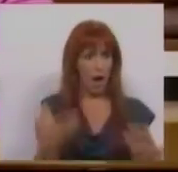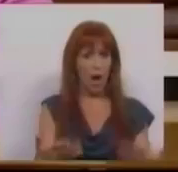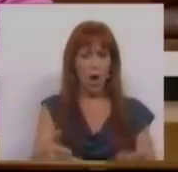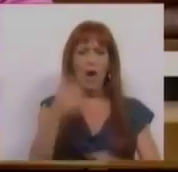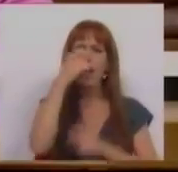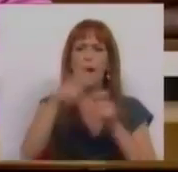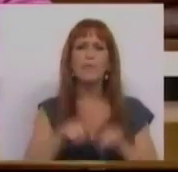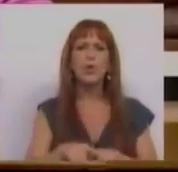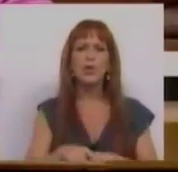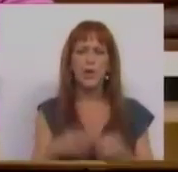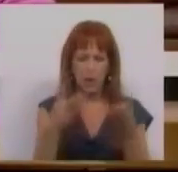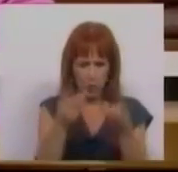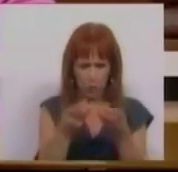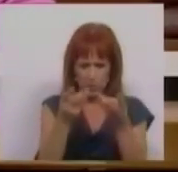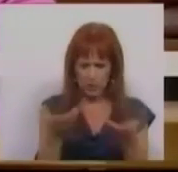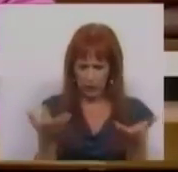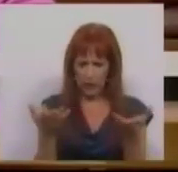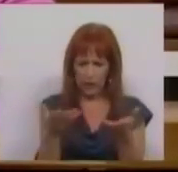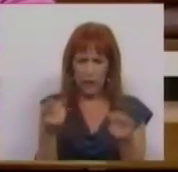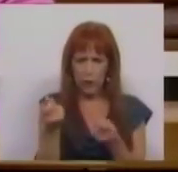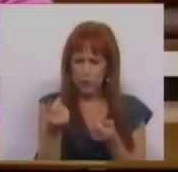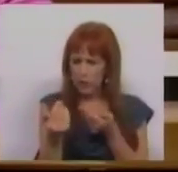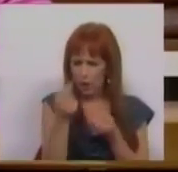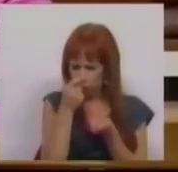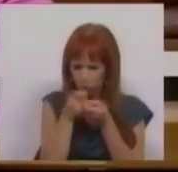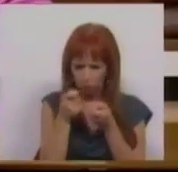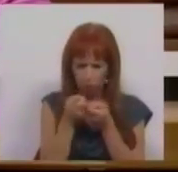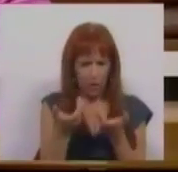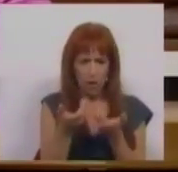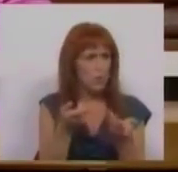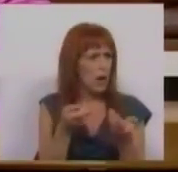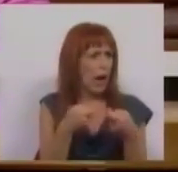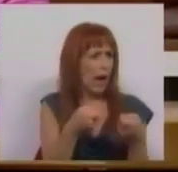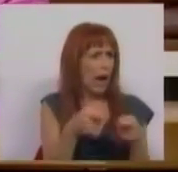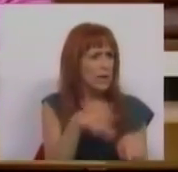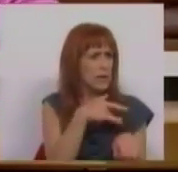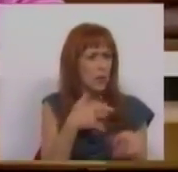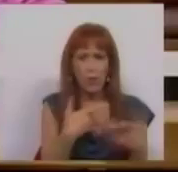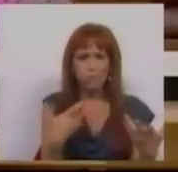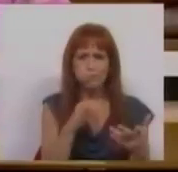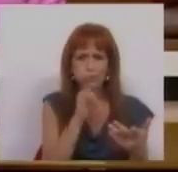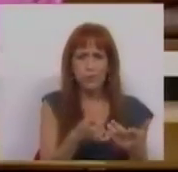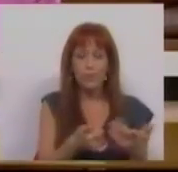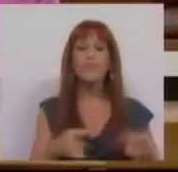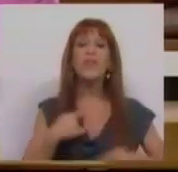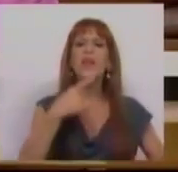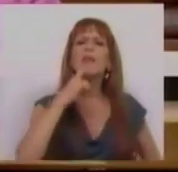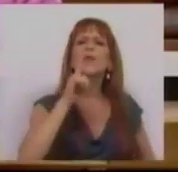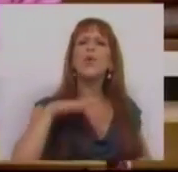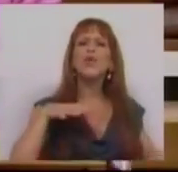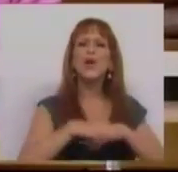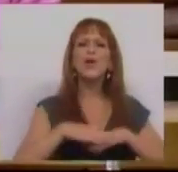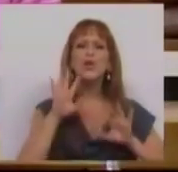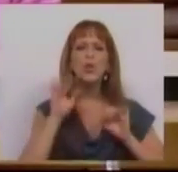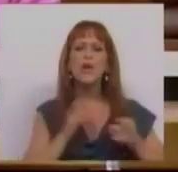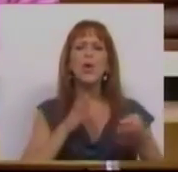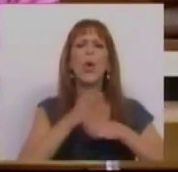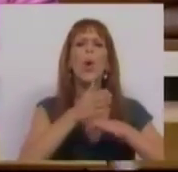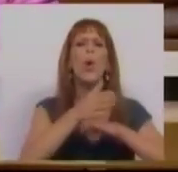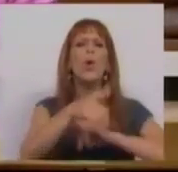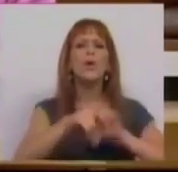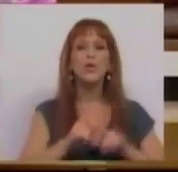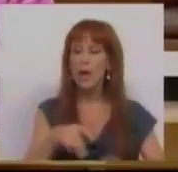As pessoas fazem contas e sabem que o dinheiro não chega para os gastos em saúde. E que dizer da rede de cuidados